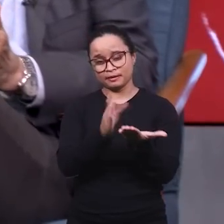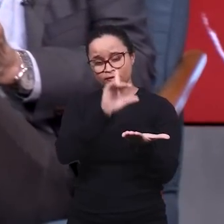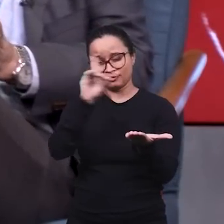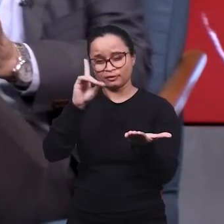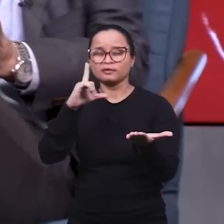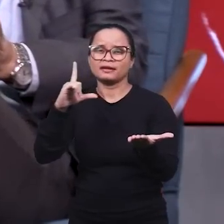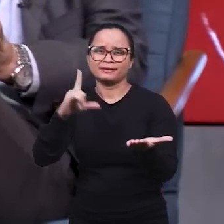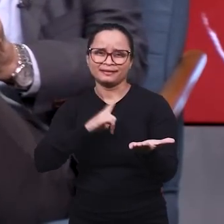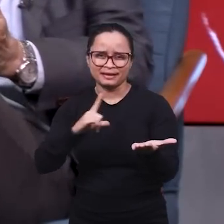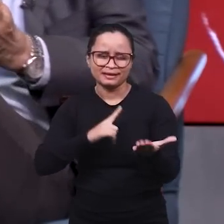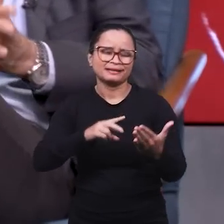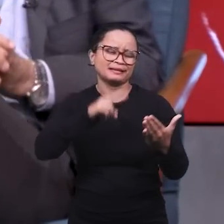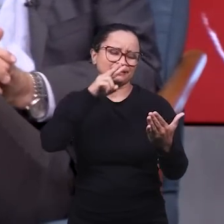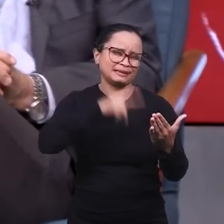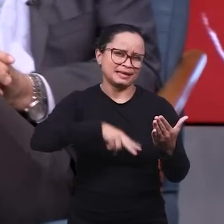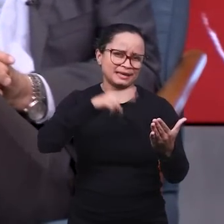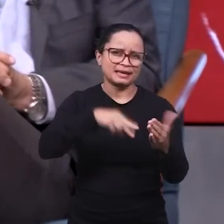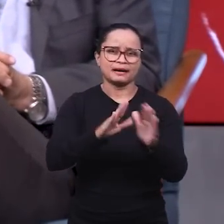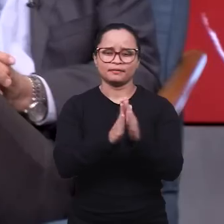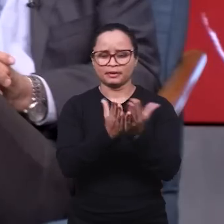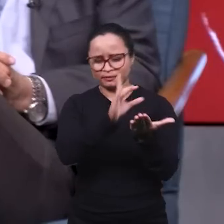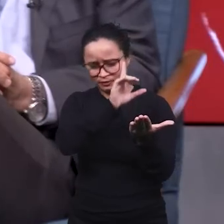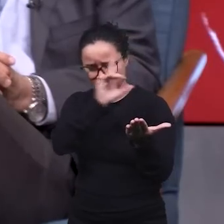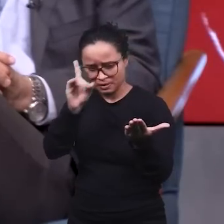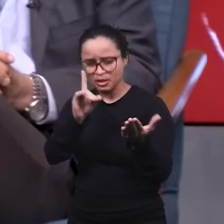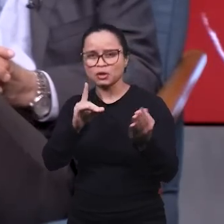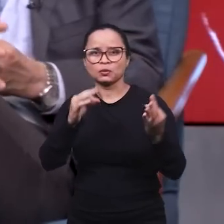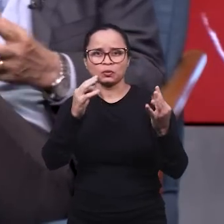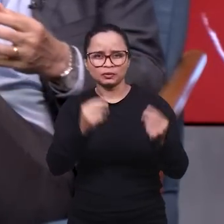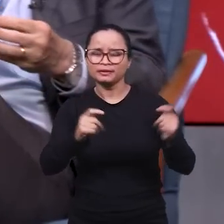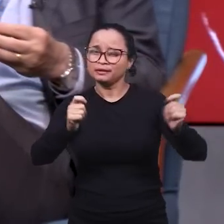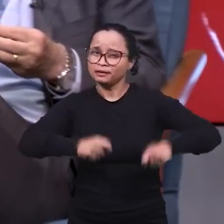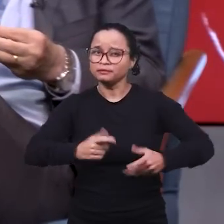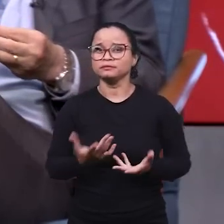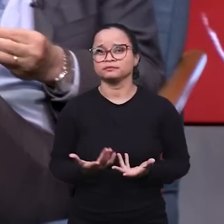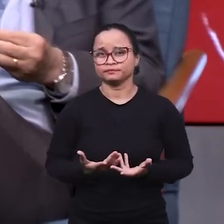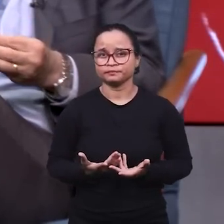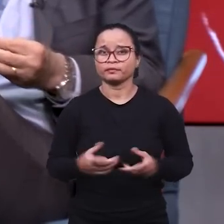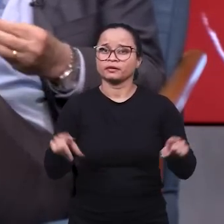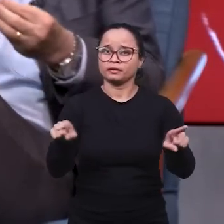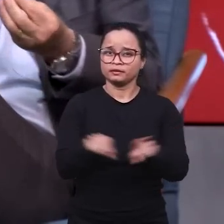nós podemos ler Bíblia, todos nós podemos ter uma